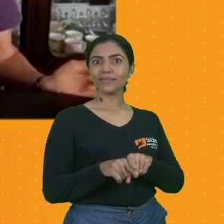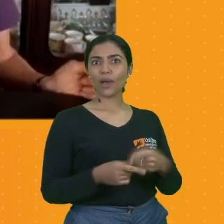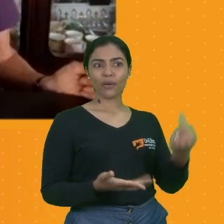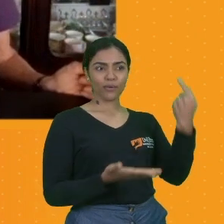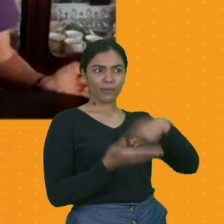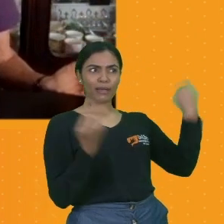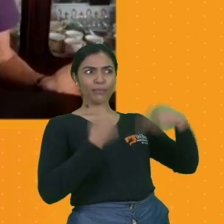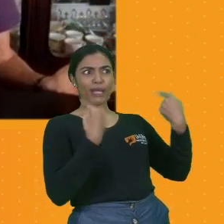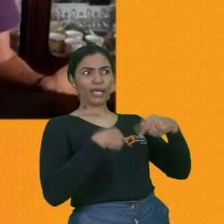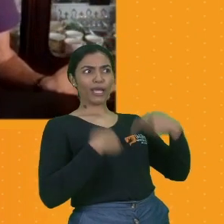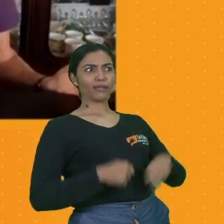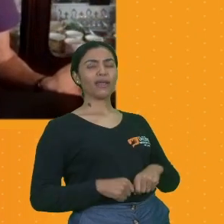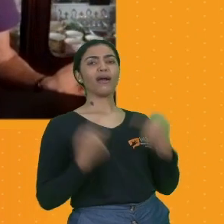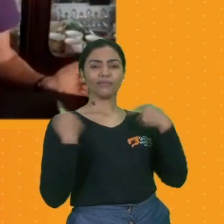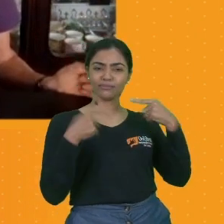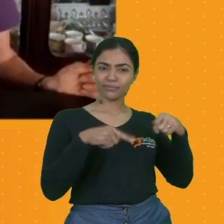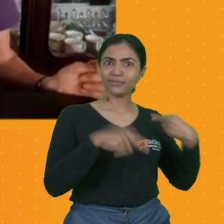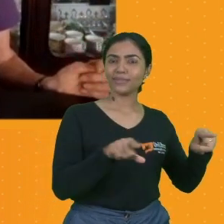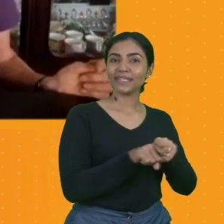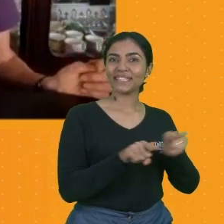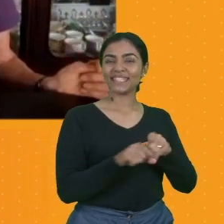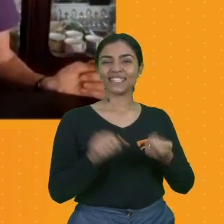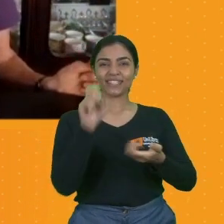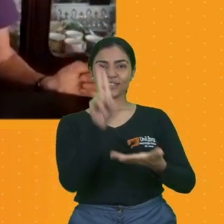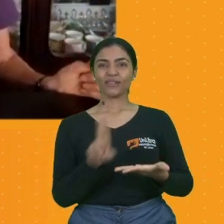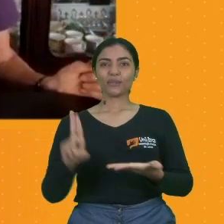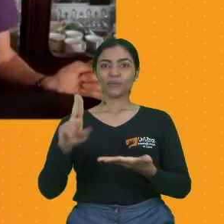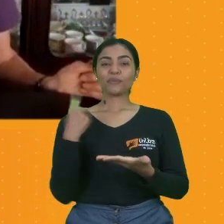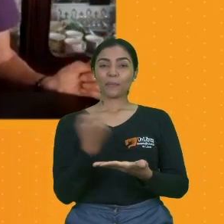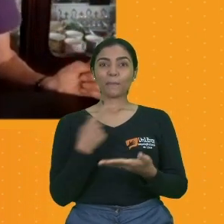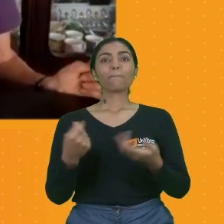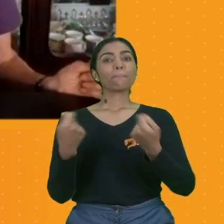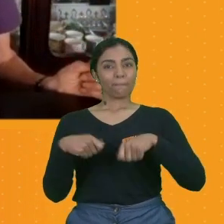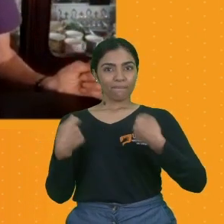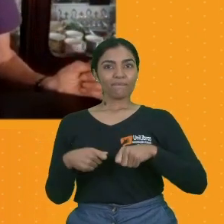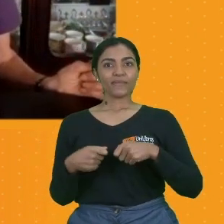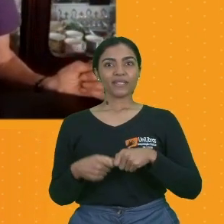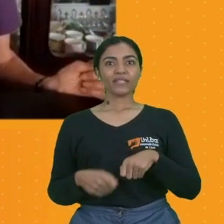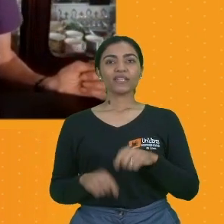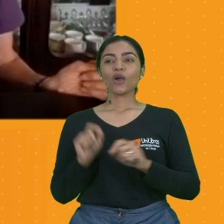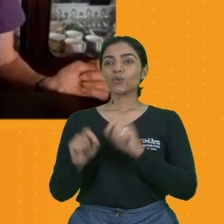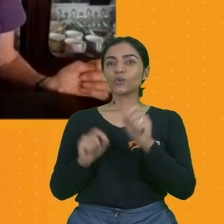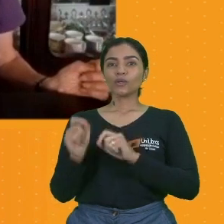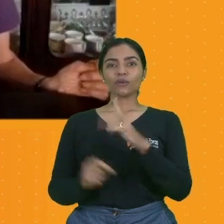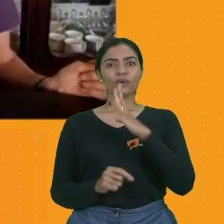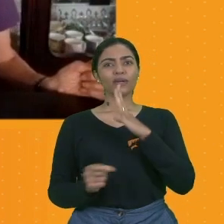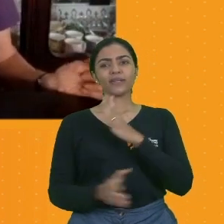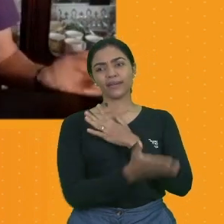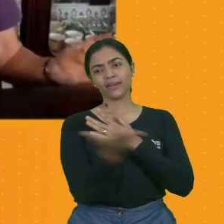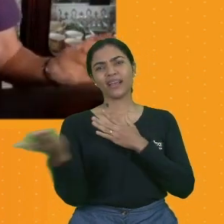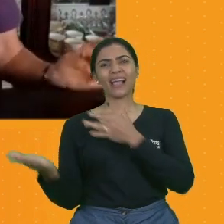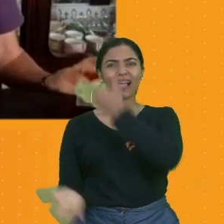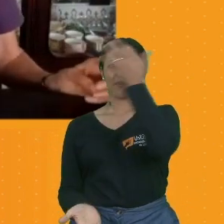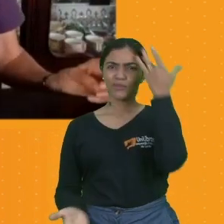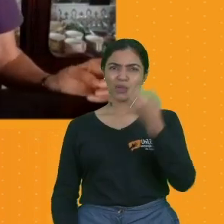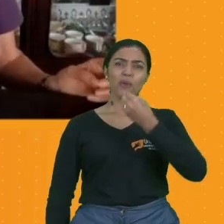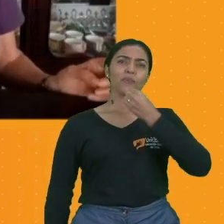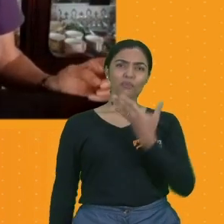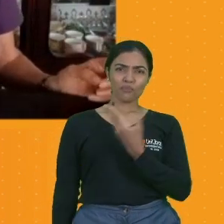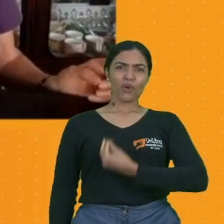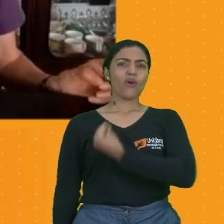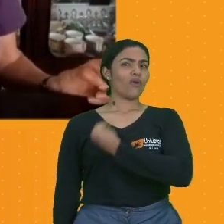mas que não universidades que a gente precisa telexes irrita de conhecem gente muito boa e viveu e